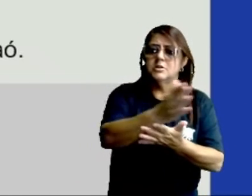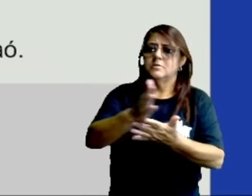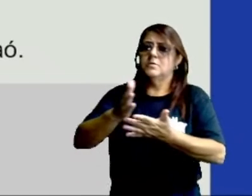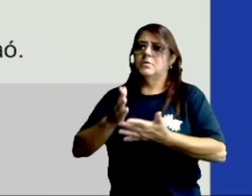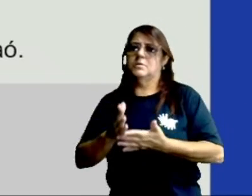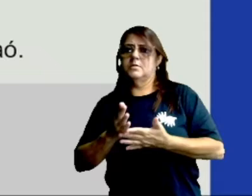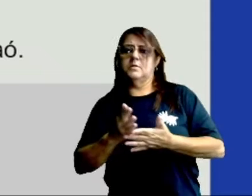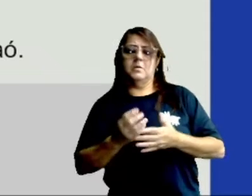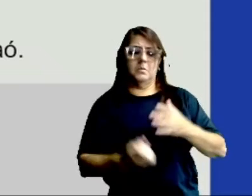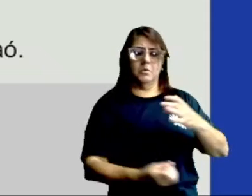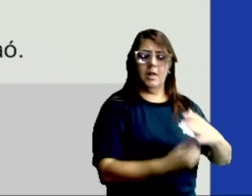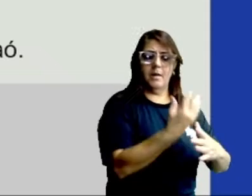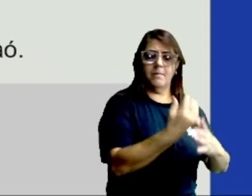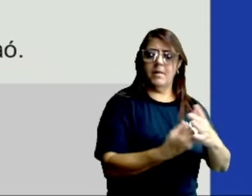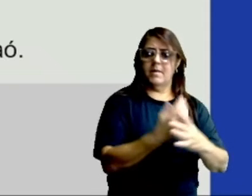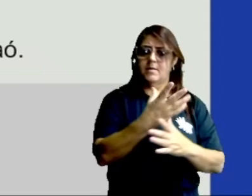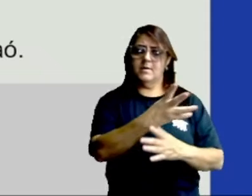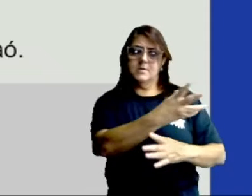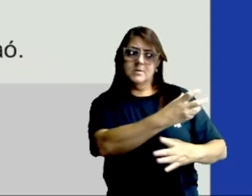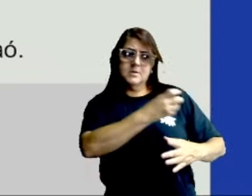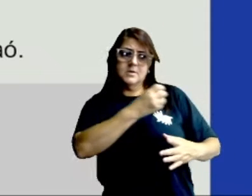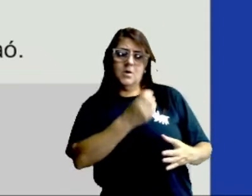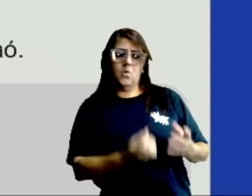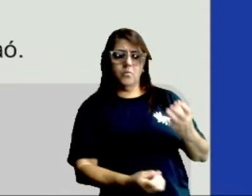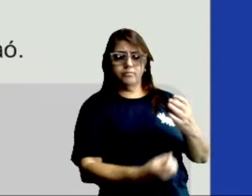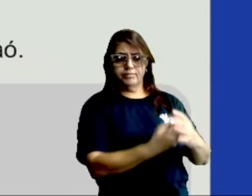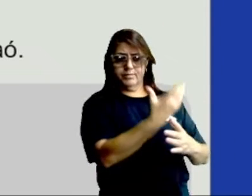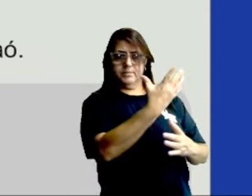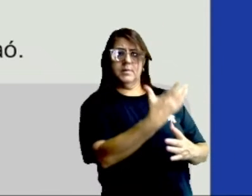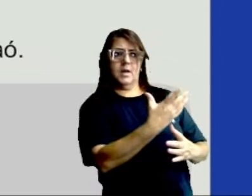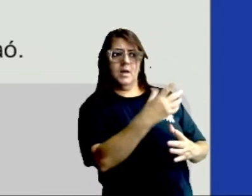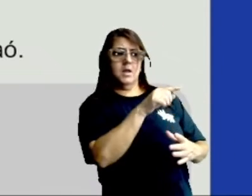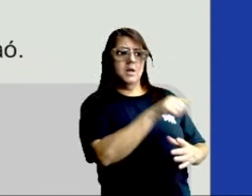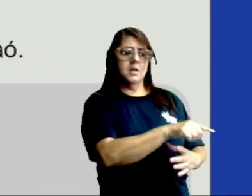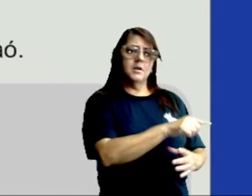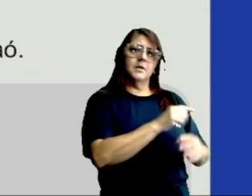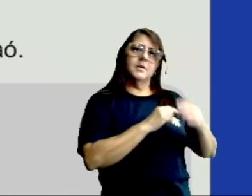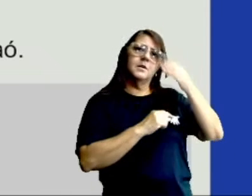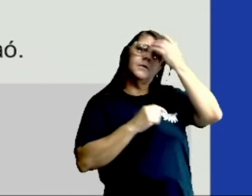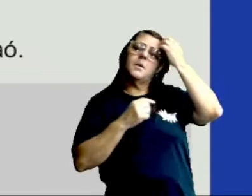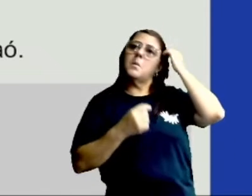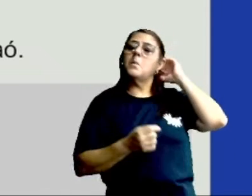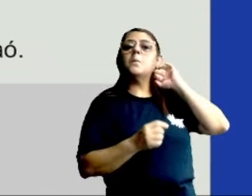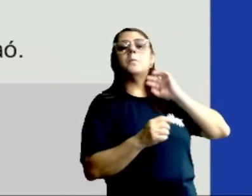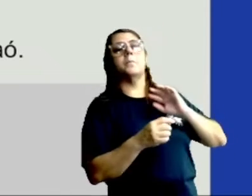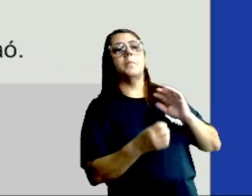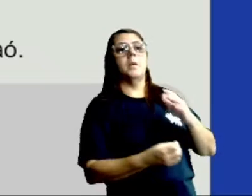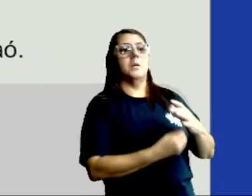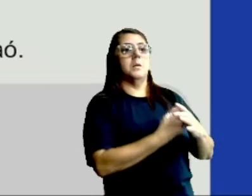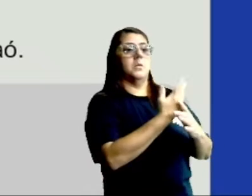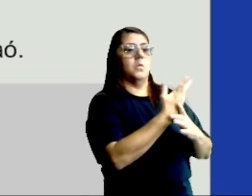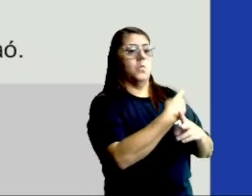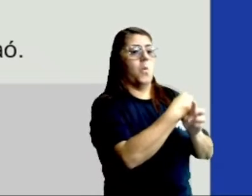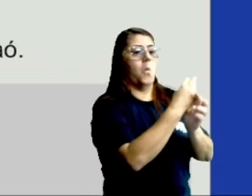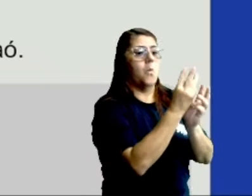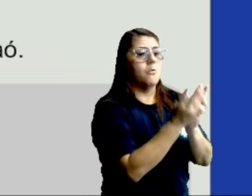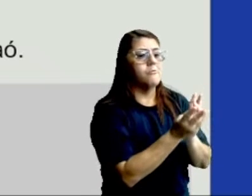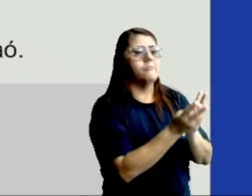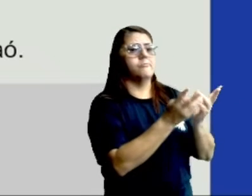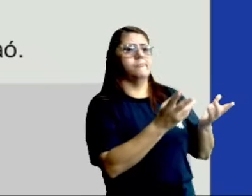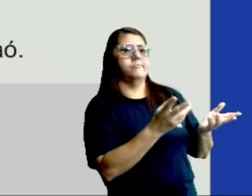da produção agrícola naquilo que eles produziam na agricultura o que eles plantavam certo o